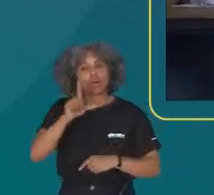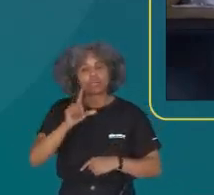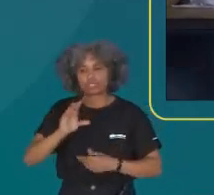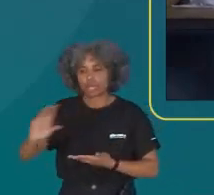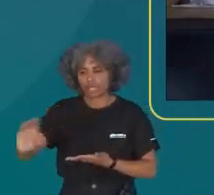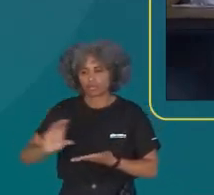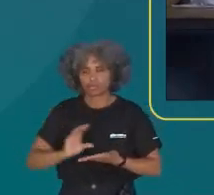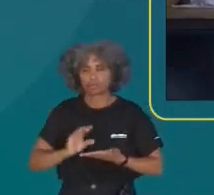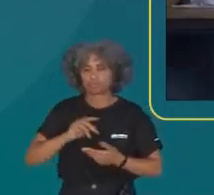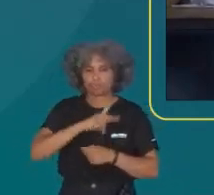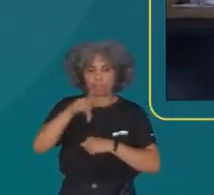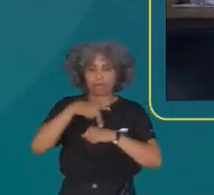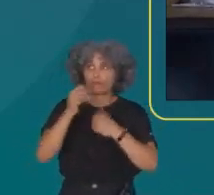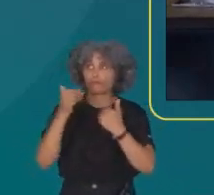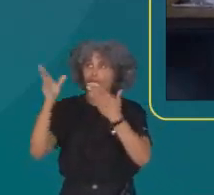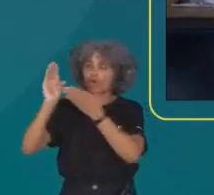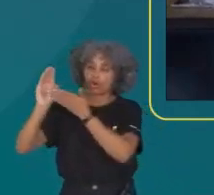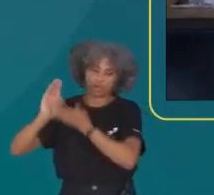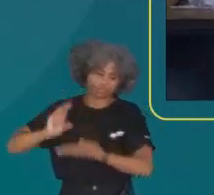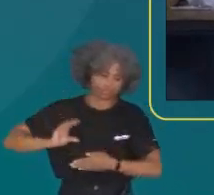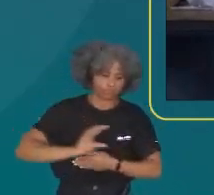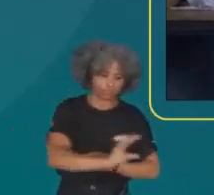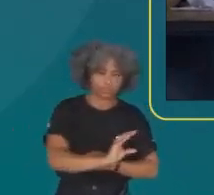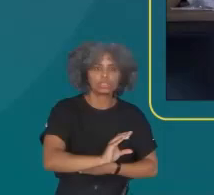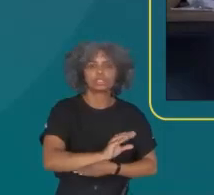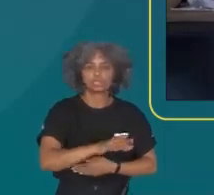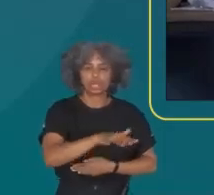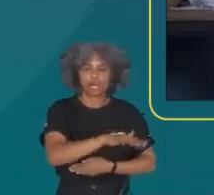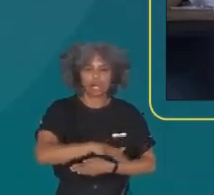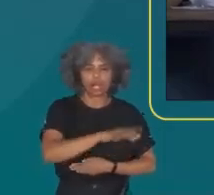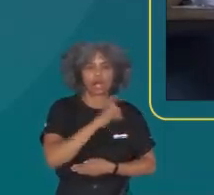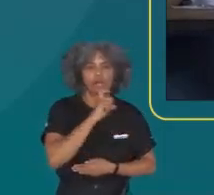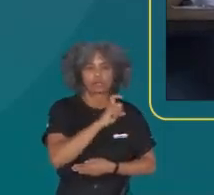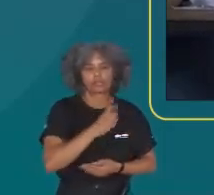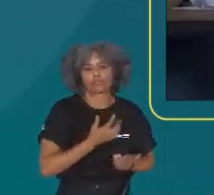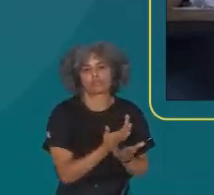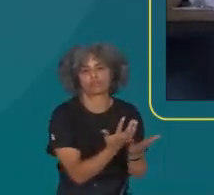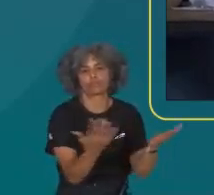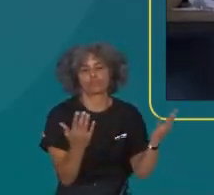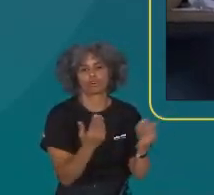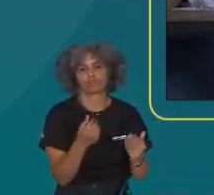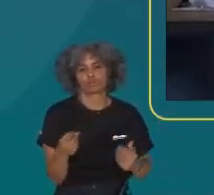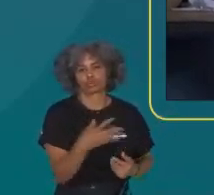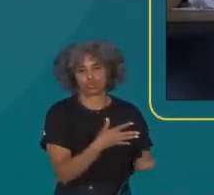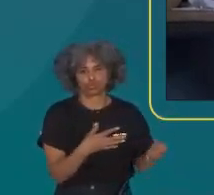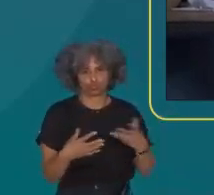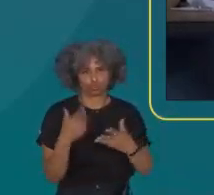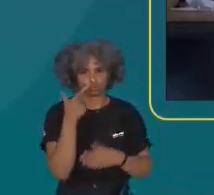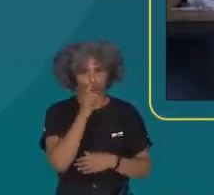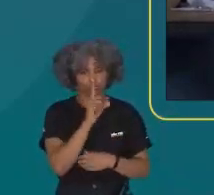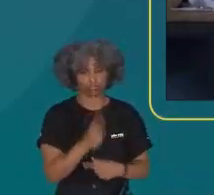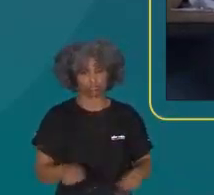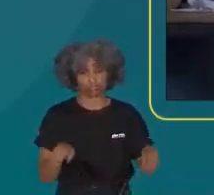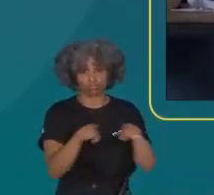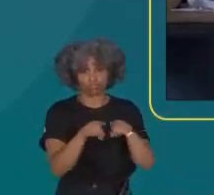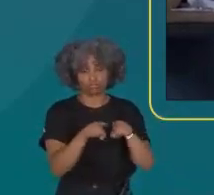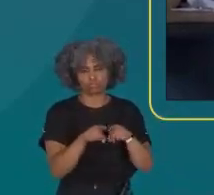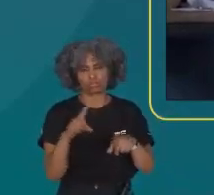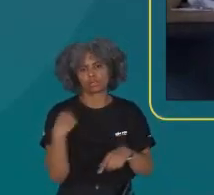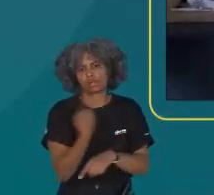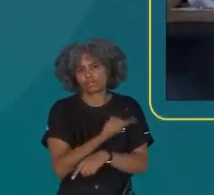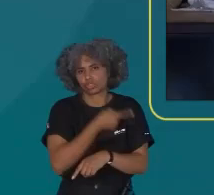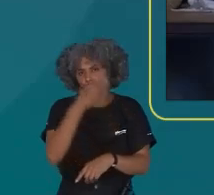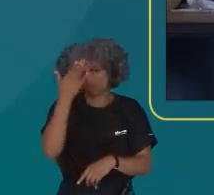internacionais para dar suporte para essa toda a inovação que a gente busca. Bom, dessa forma, né, entendemos